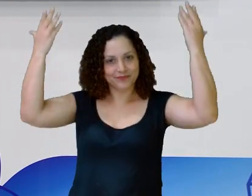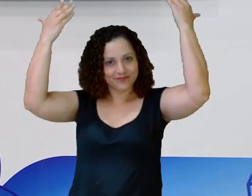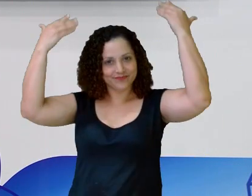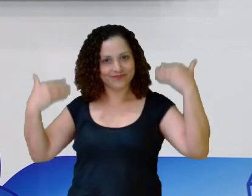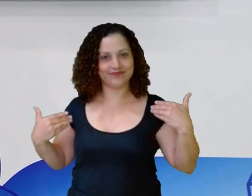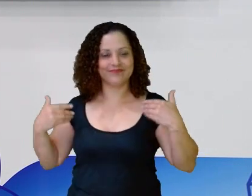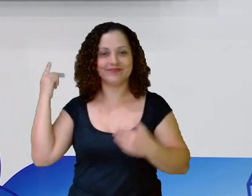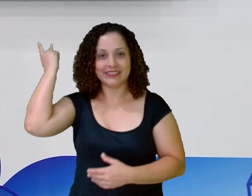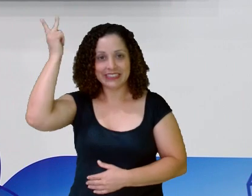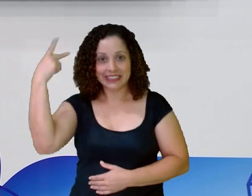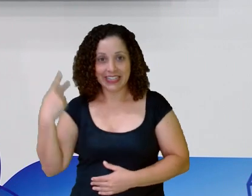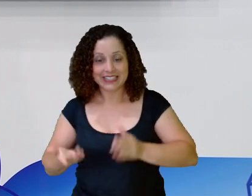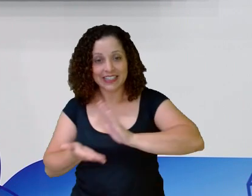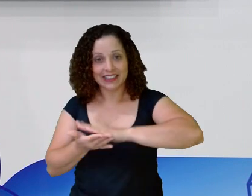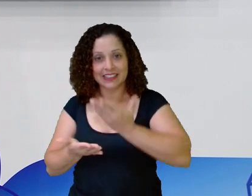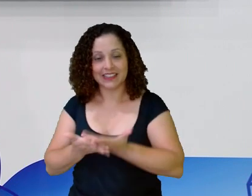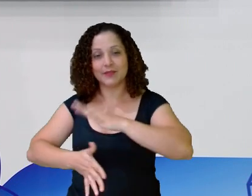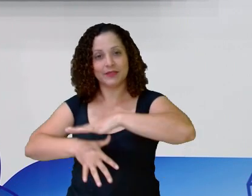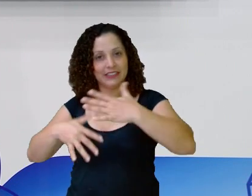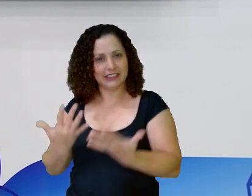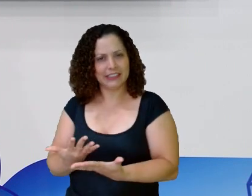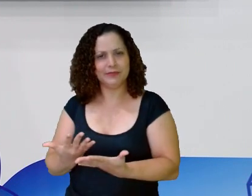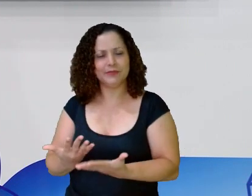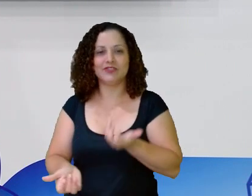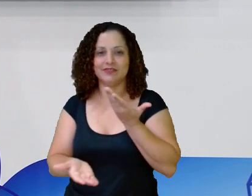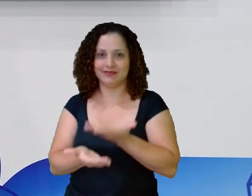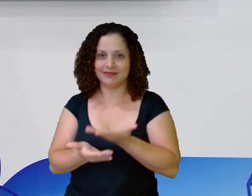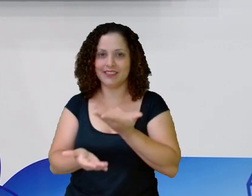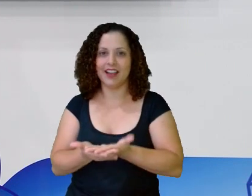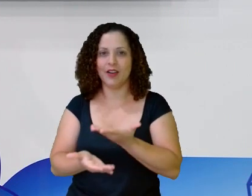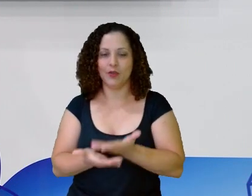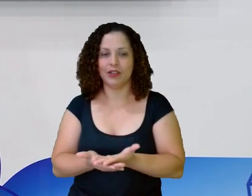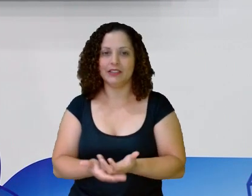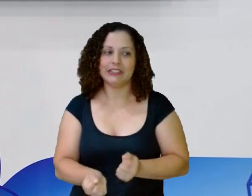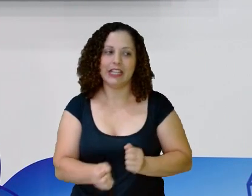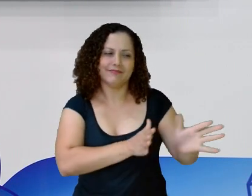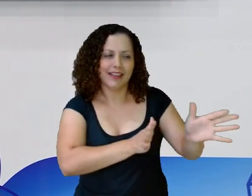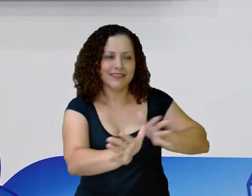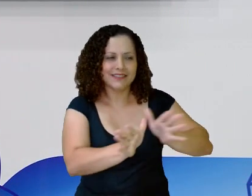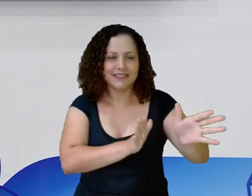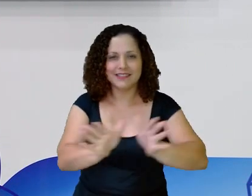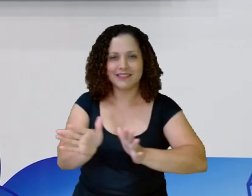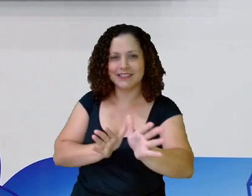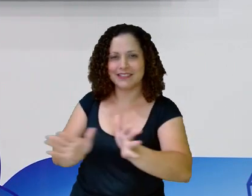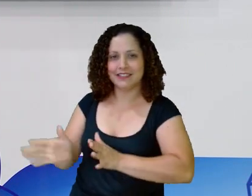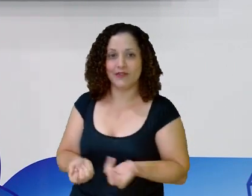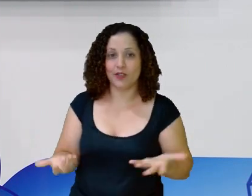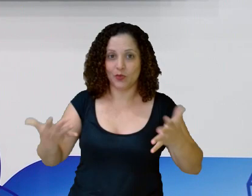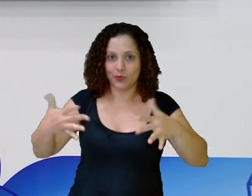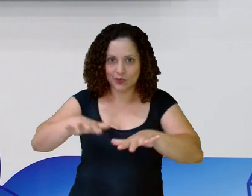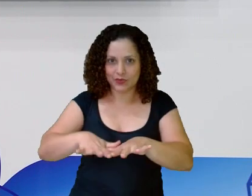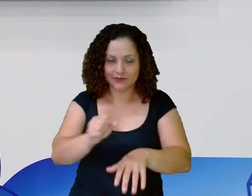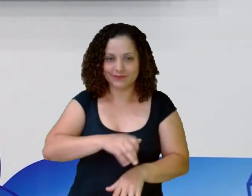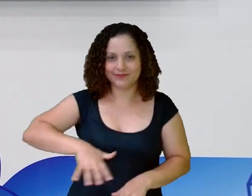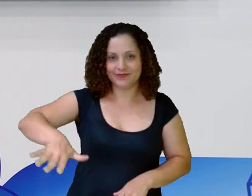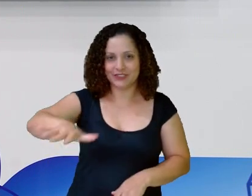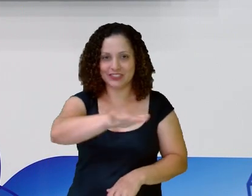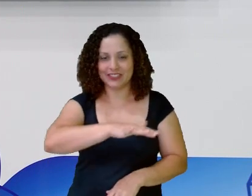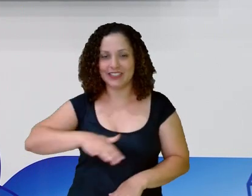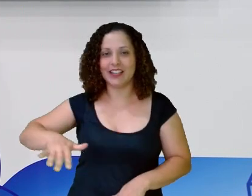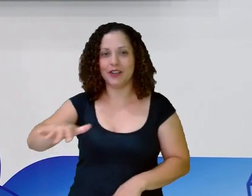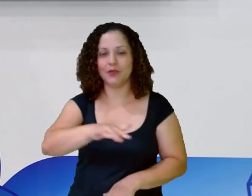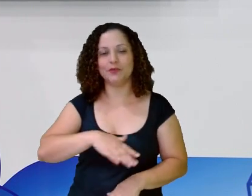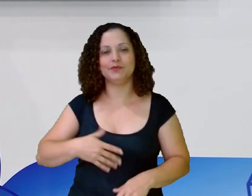a Késia fazendo a interpretação de Libras dessa aula, tornando ela mais acessível para todos e todas que